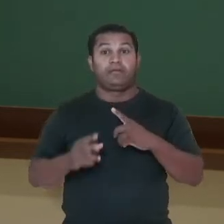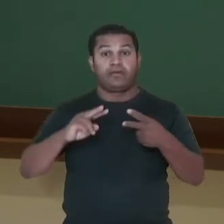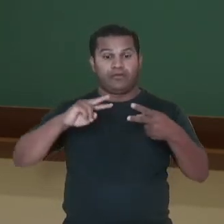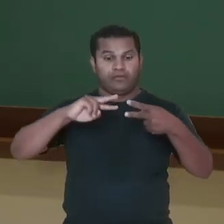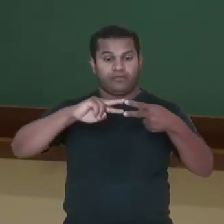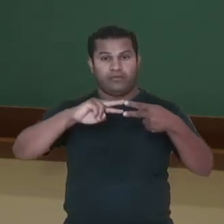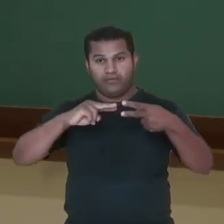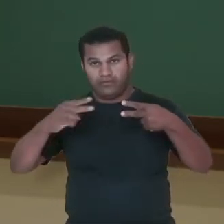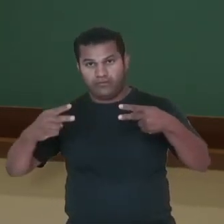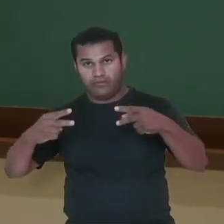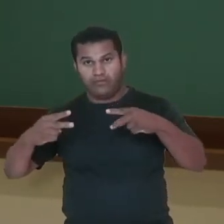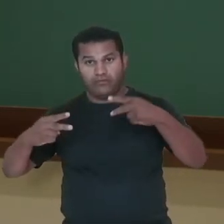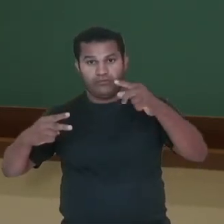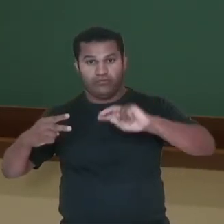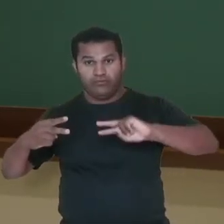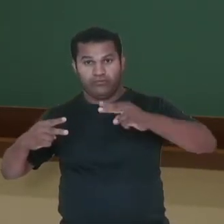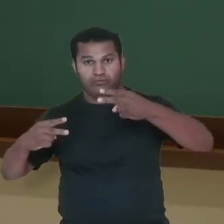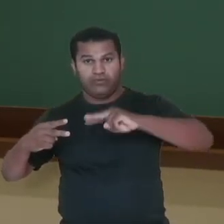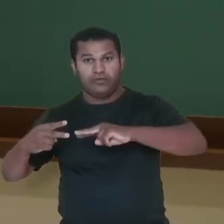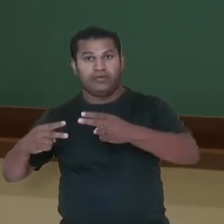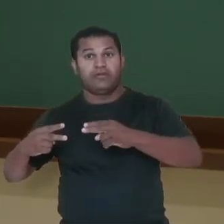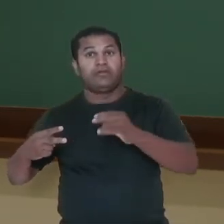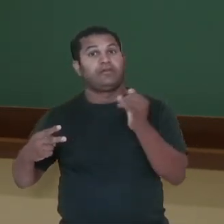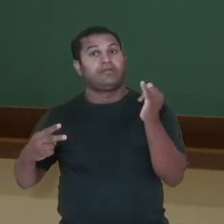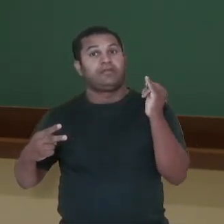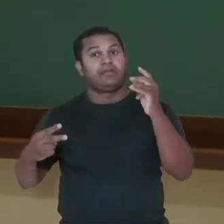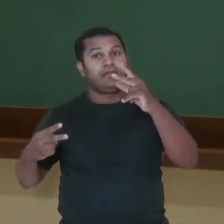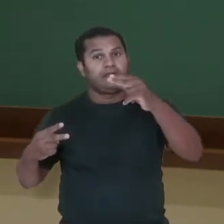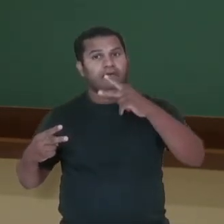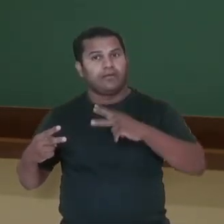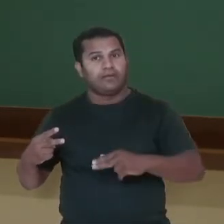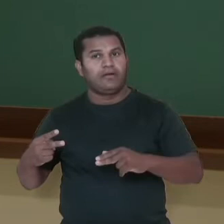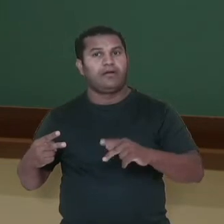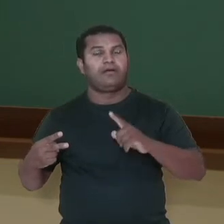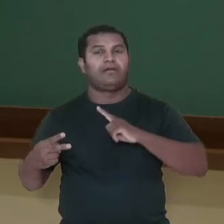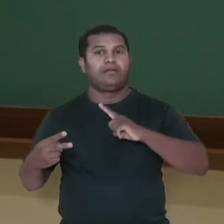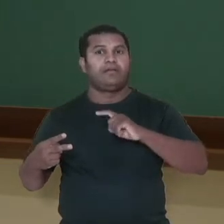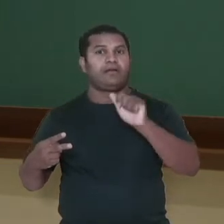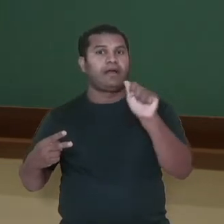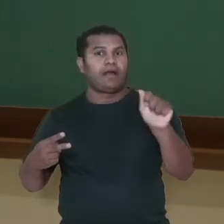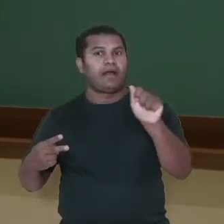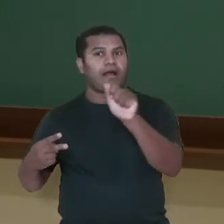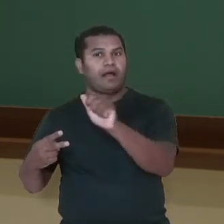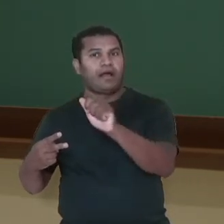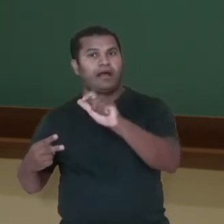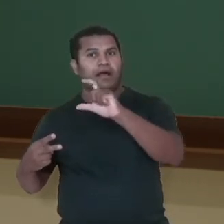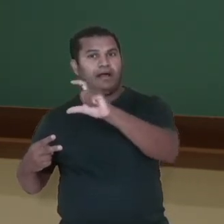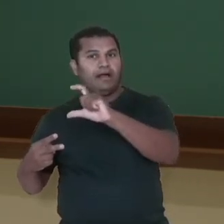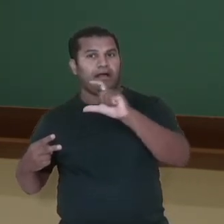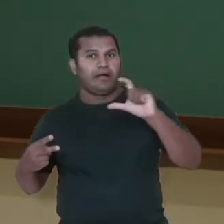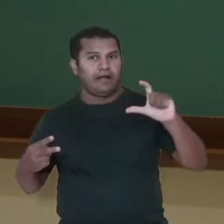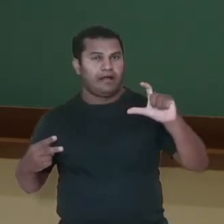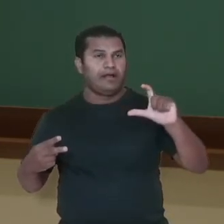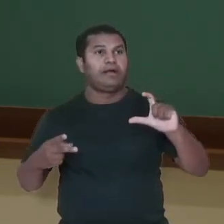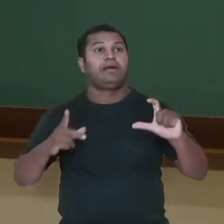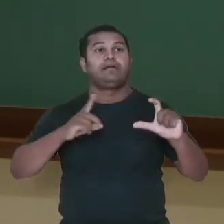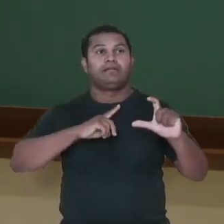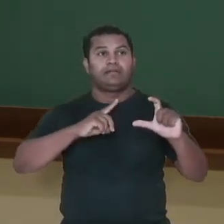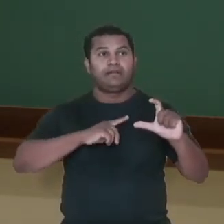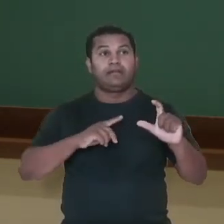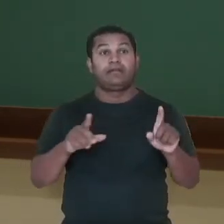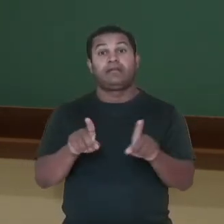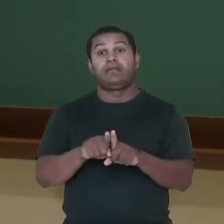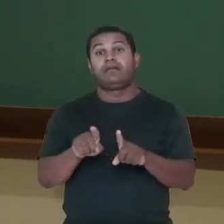azão, azinho, tem o mesmo par de genes ali. E o heterozigoto é aquele que apresenta tanto um quanto o outro,